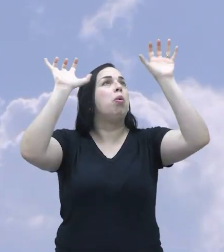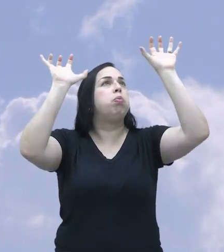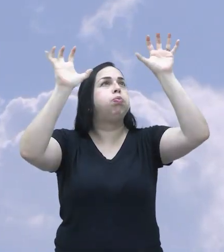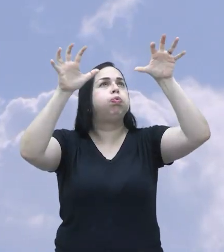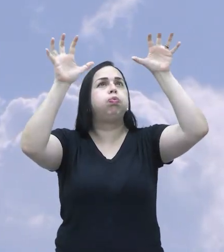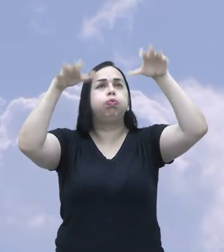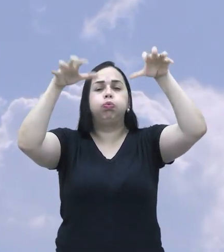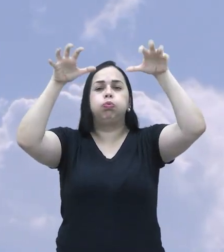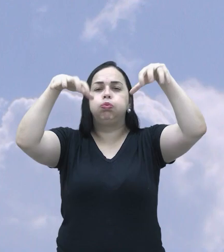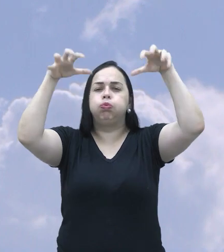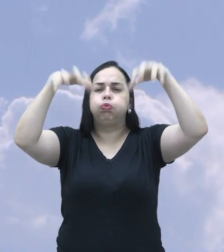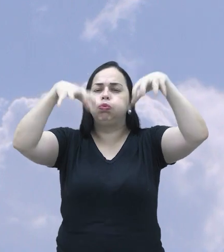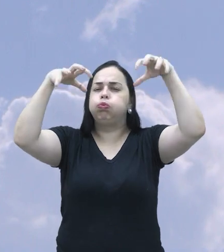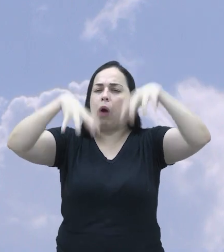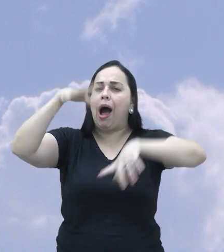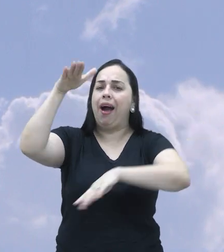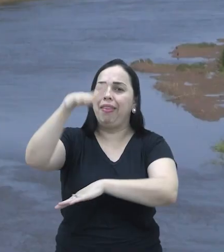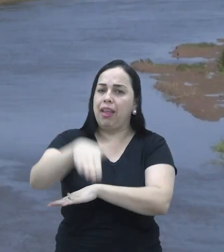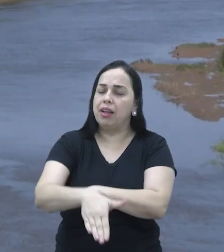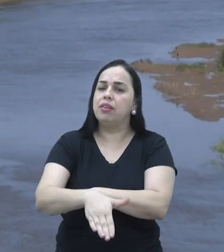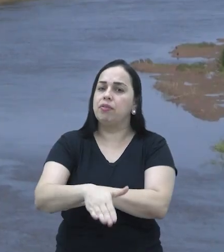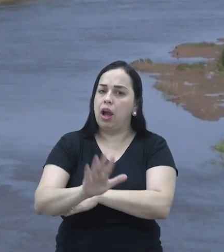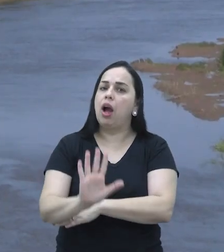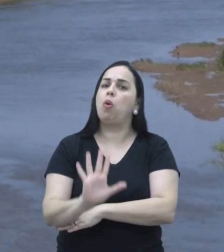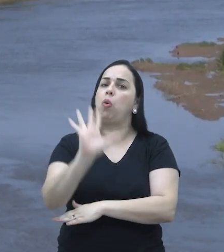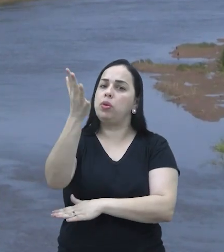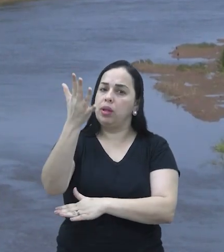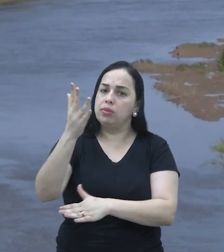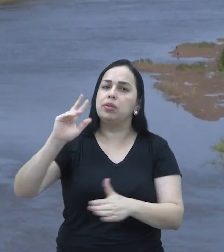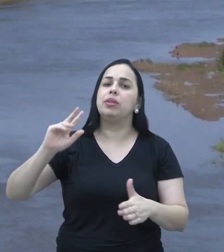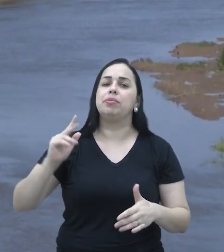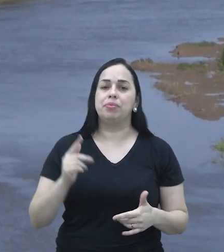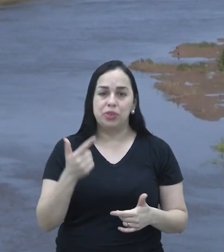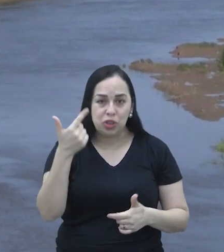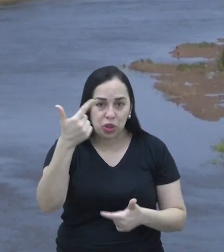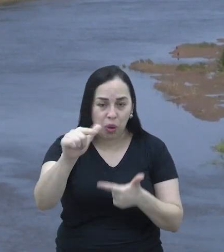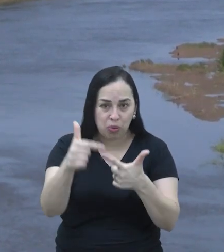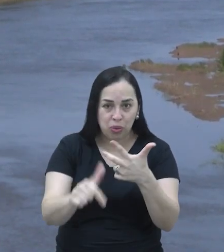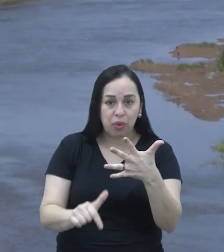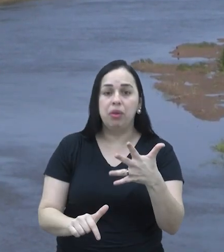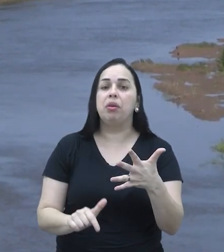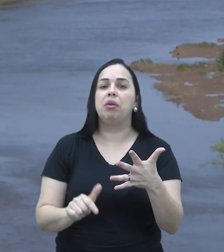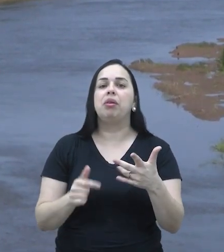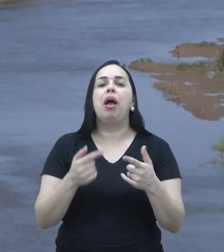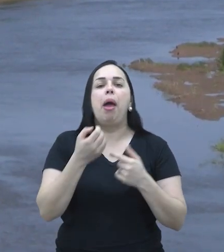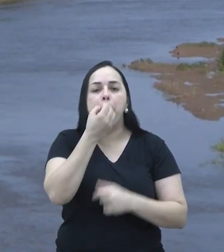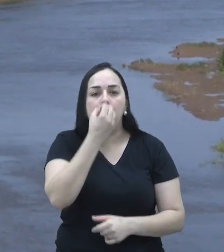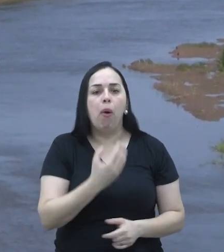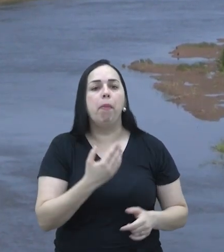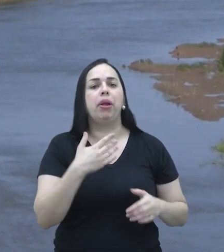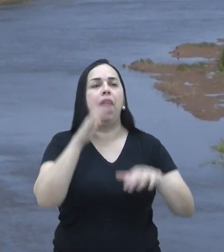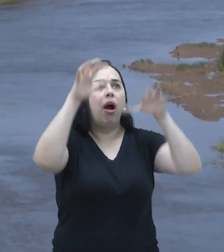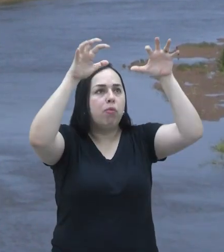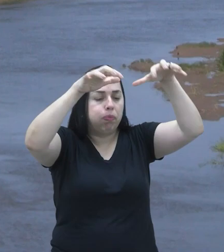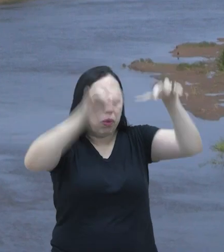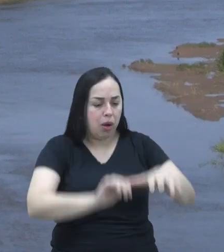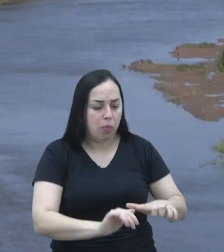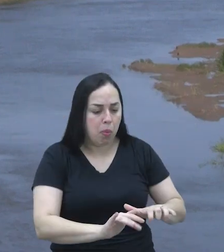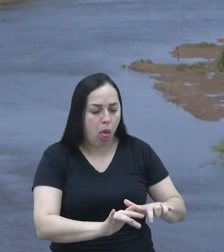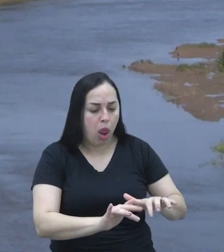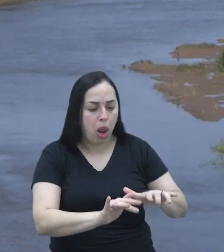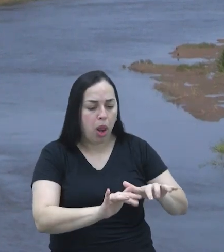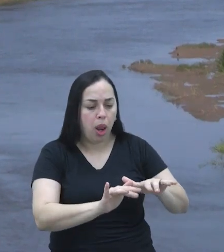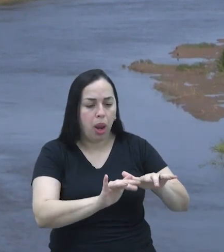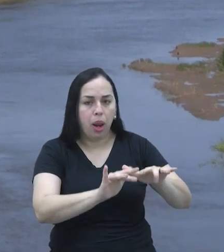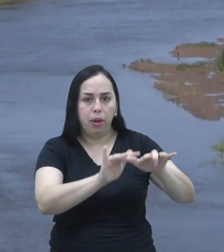de pancadas de chuva no fim da tarde deve ficar mais frequente. Uma mudança essencial para manter os níveis